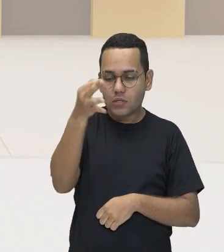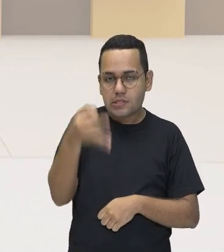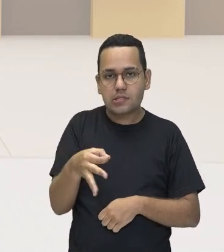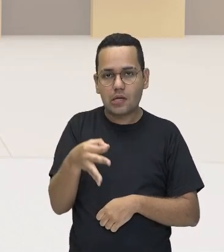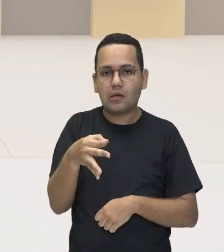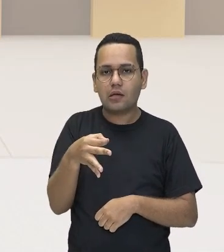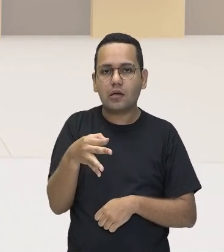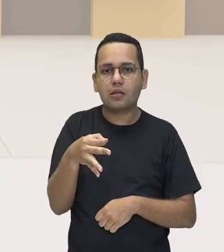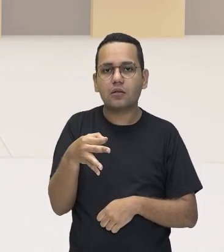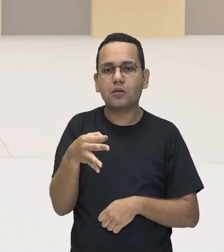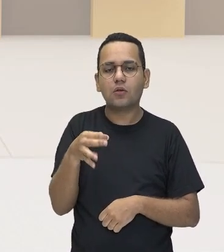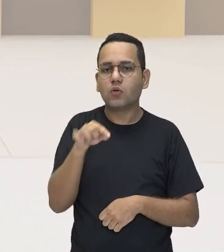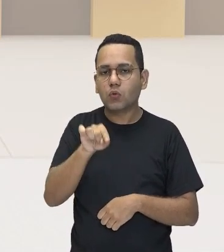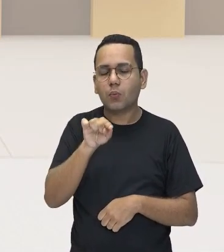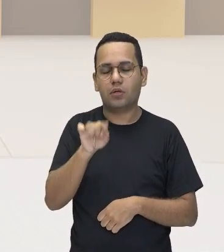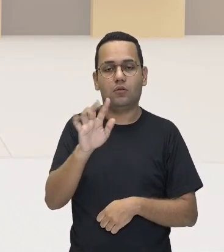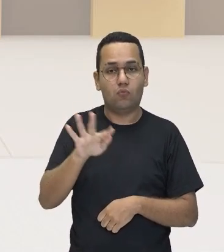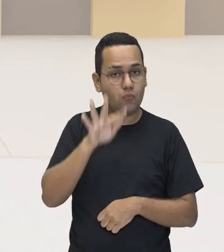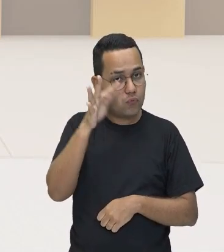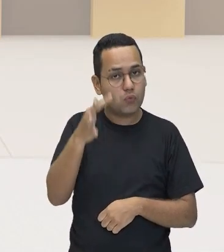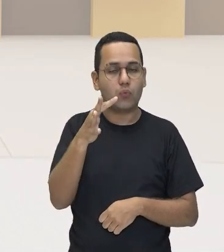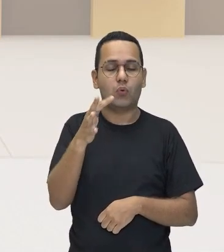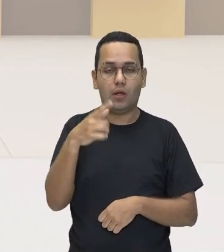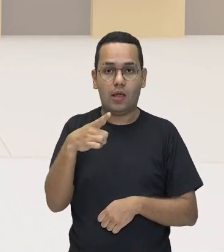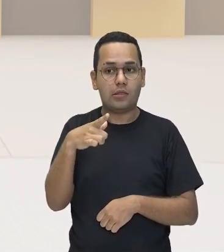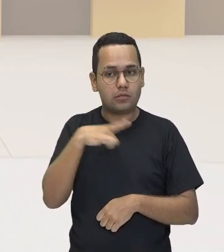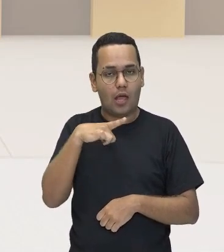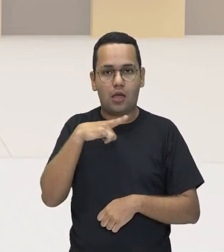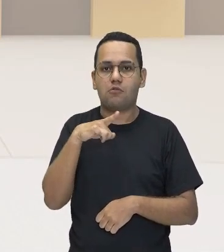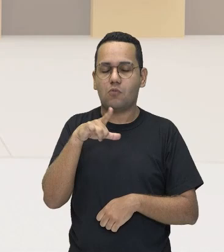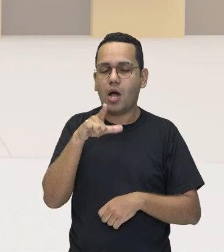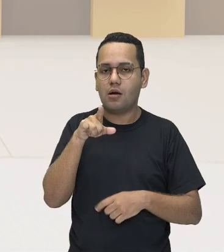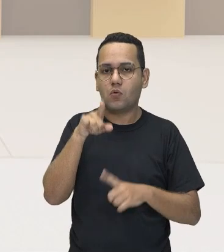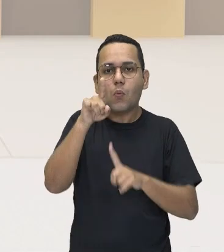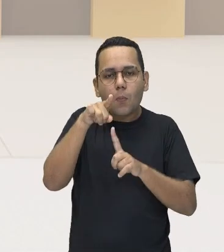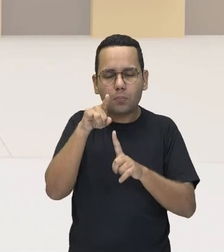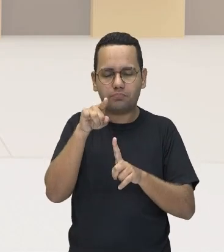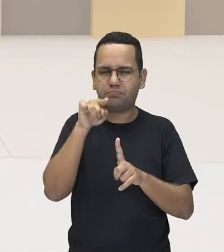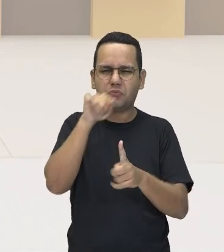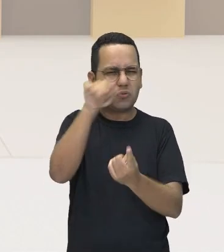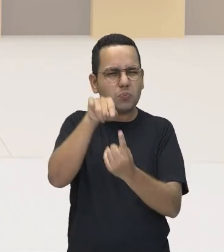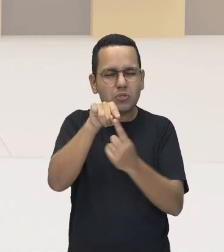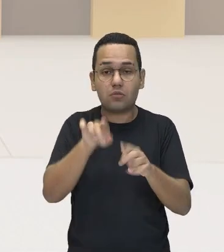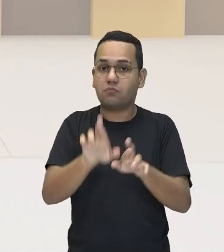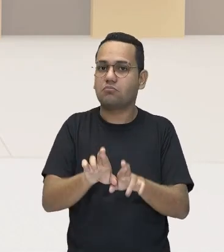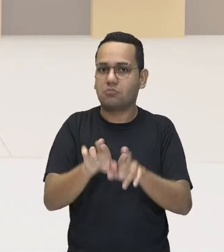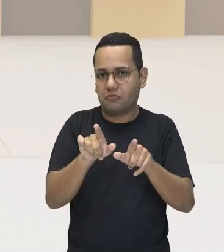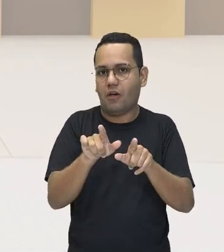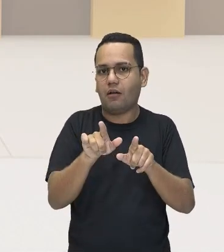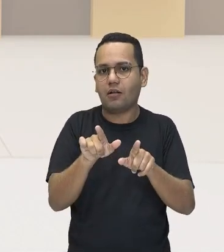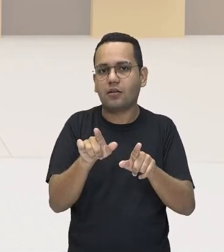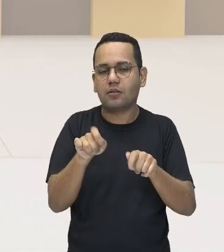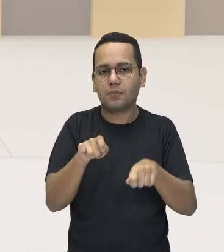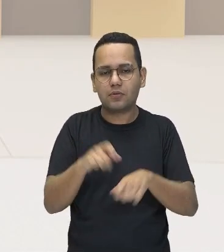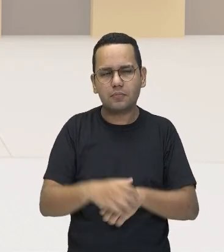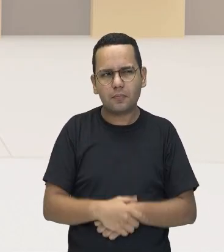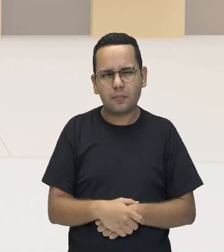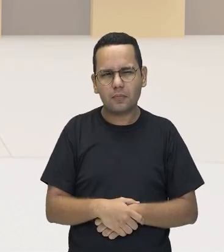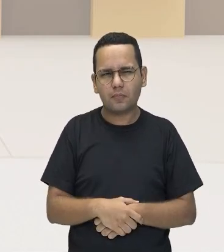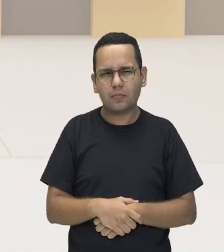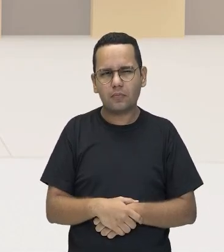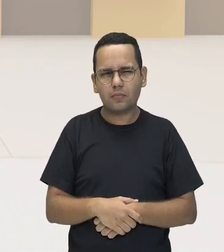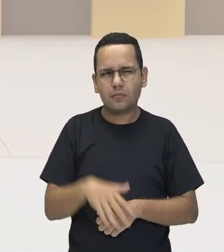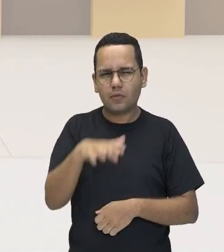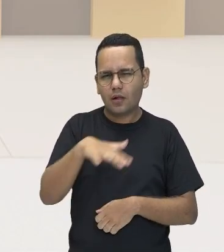o seu futuro, faz toda a diferença também aí, né, na elaboração de um plano realmente de